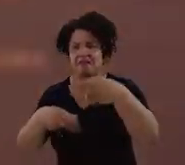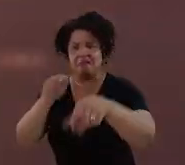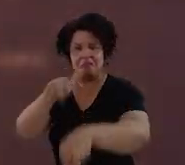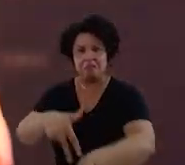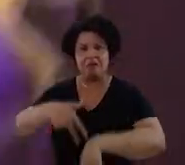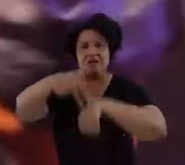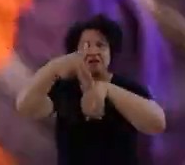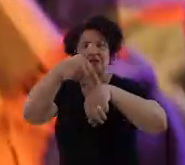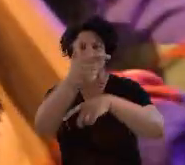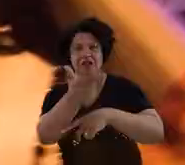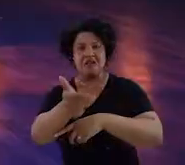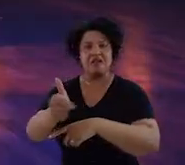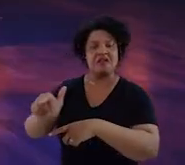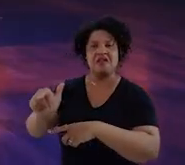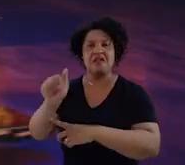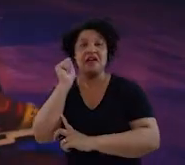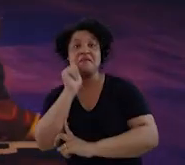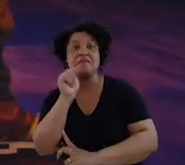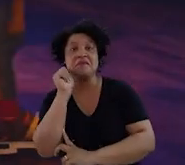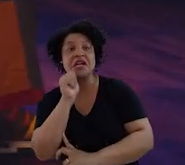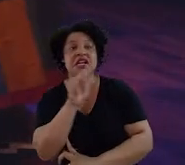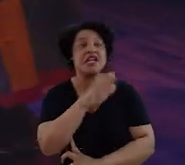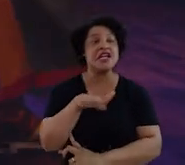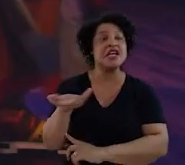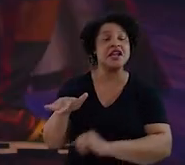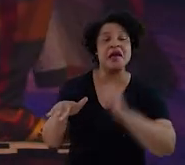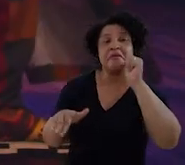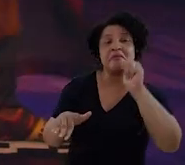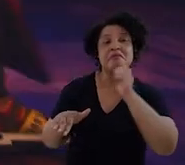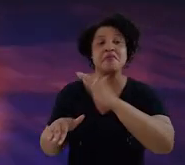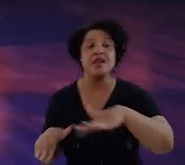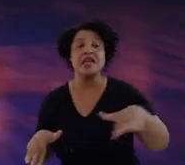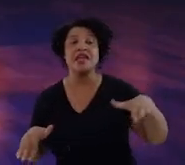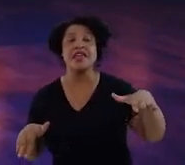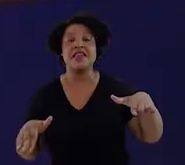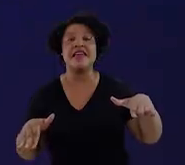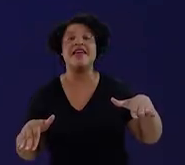torro. É, as meninas do torro.